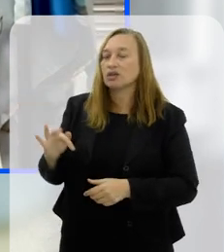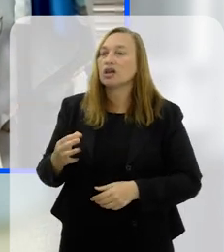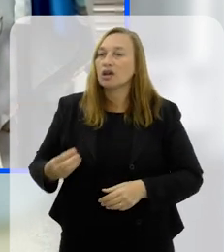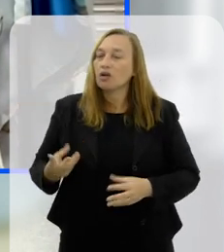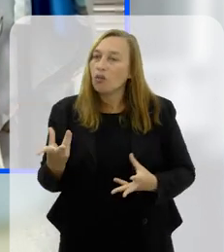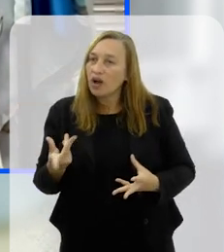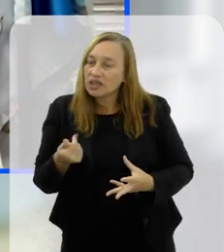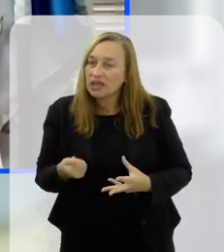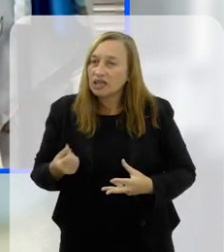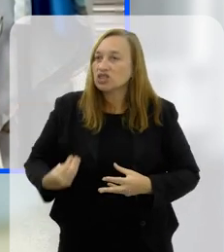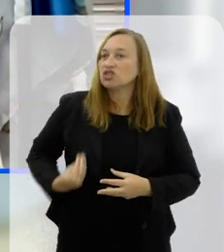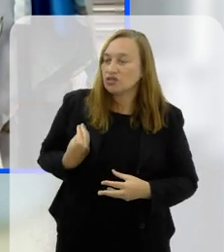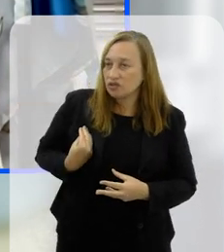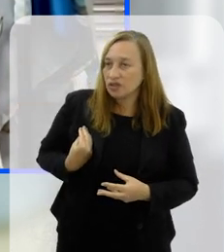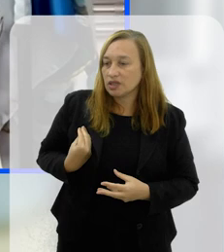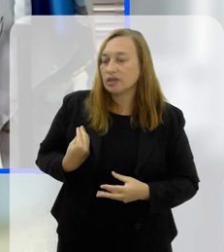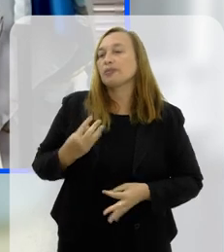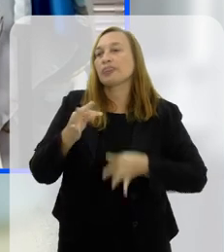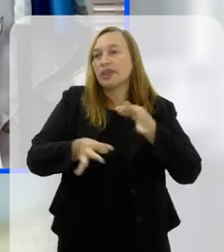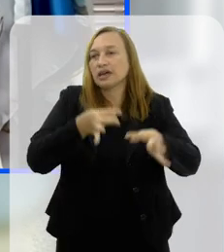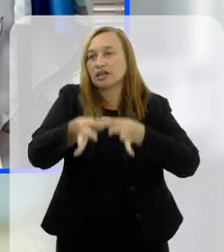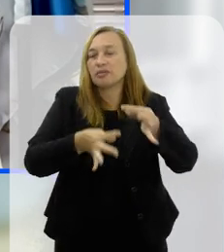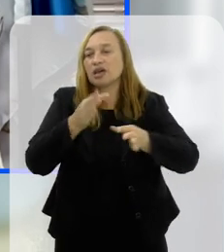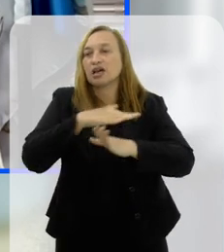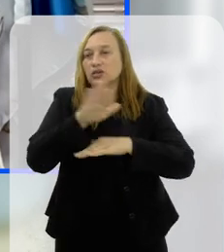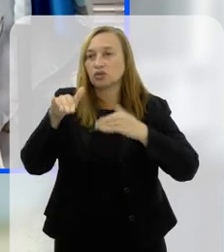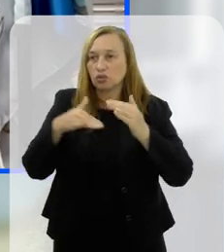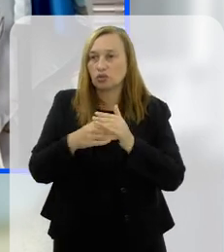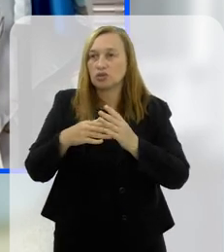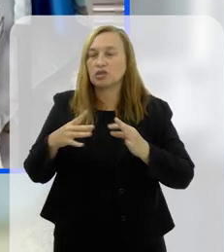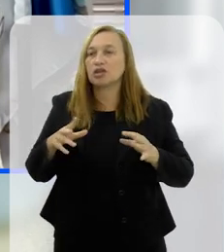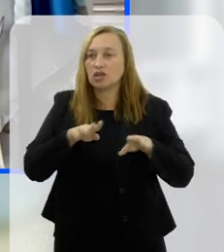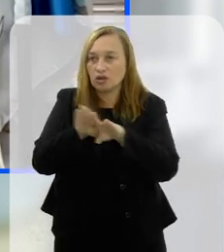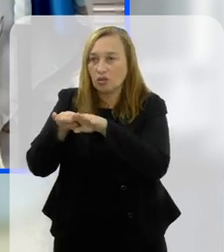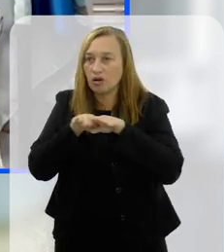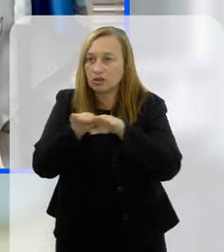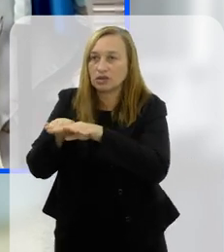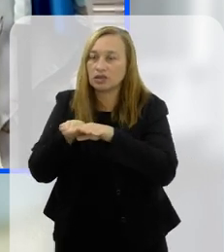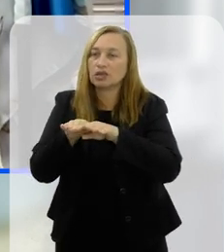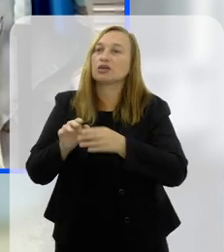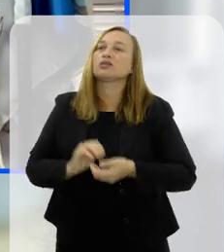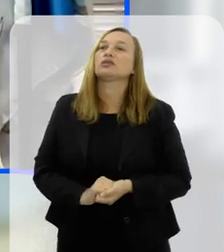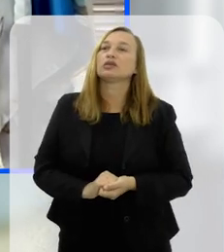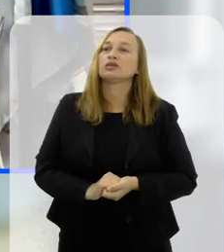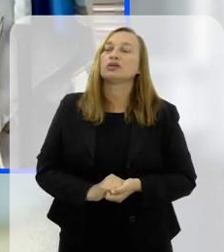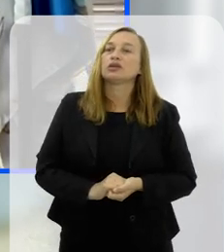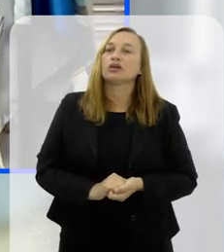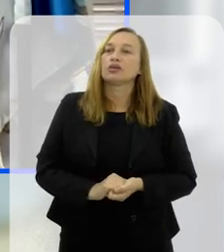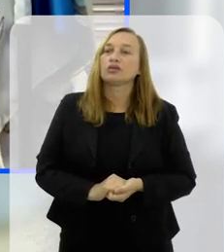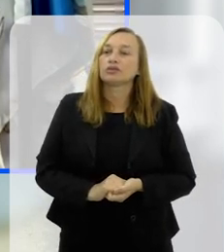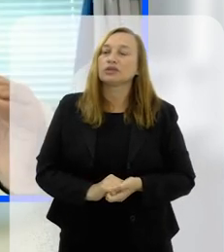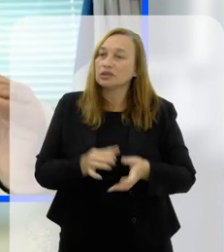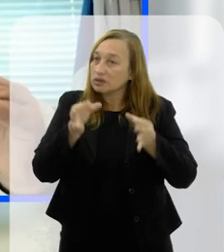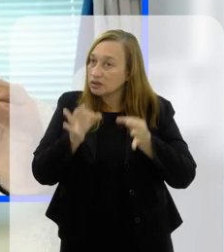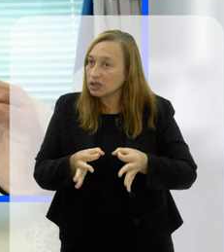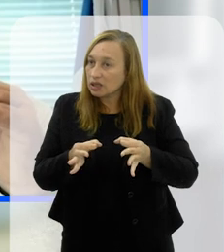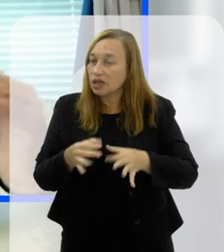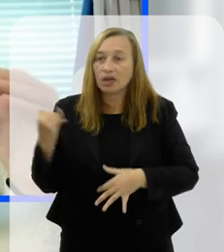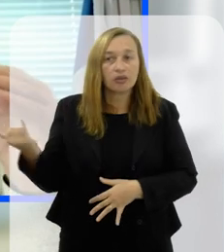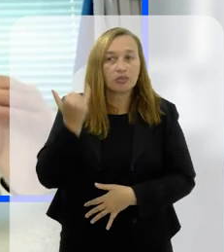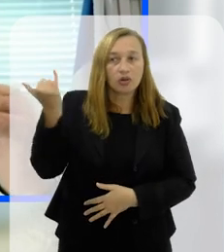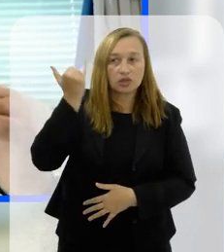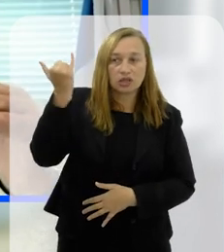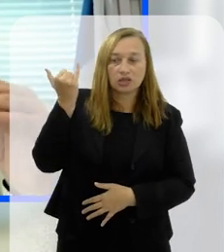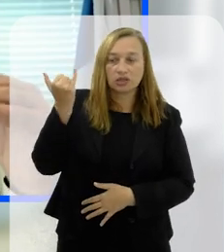qualidade de vida né esse tratamento né a todos iguais aí igualdade certo